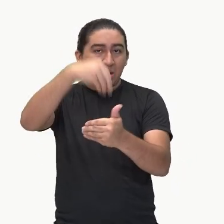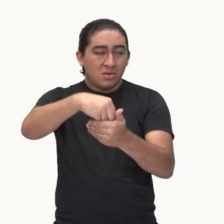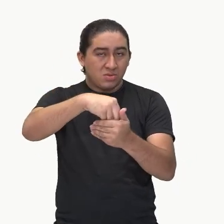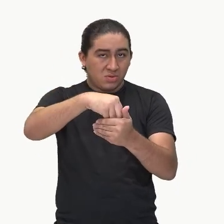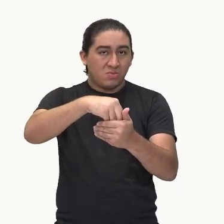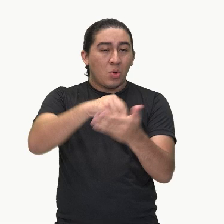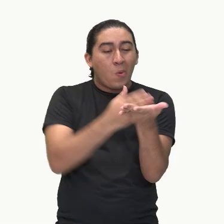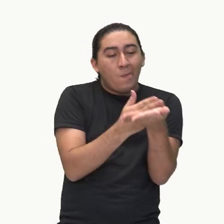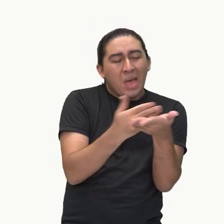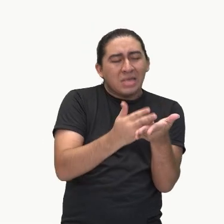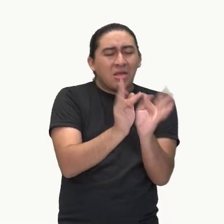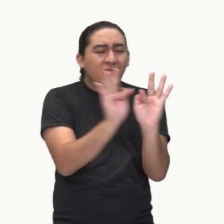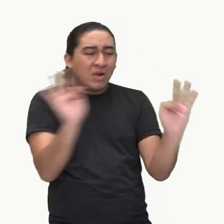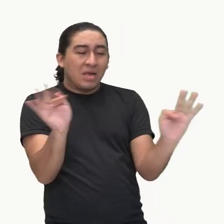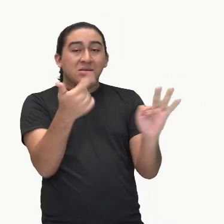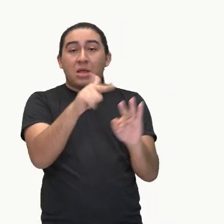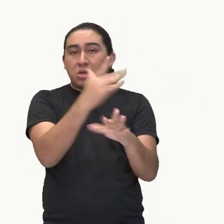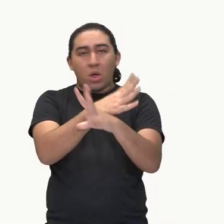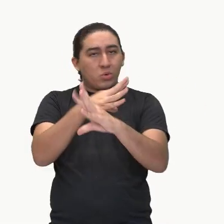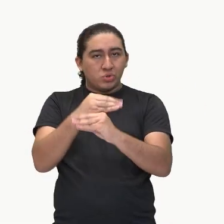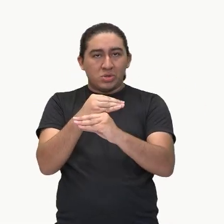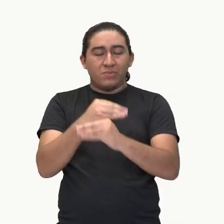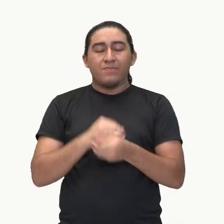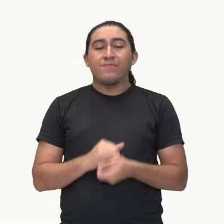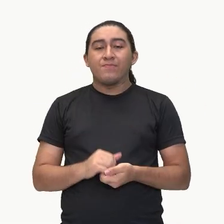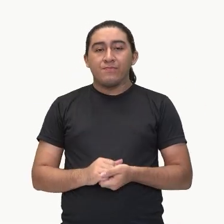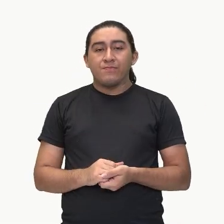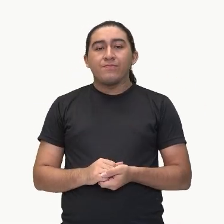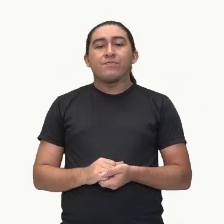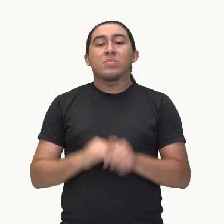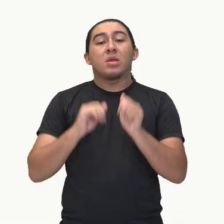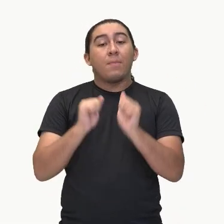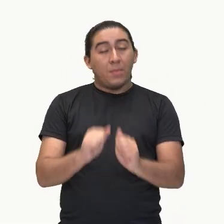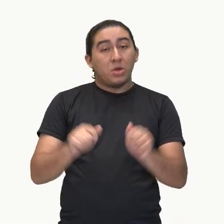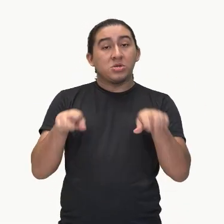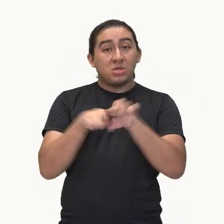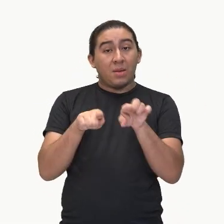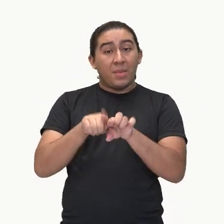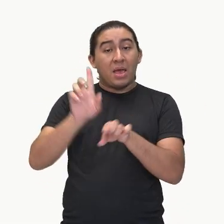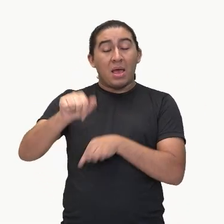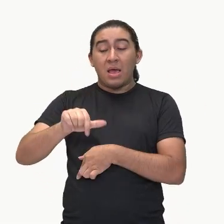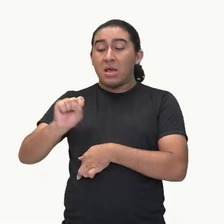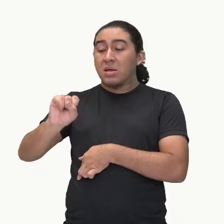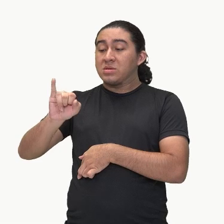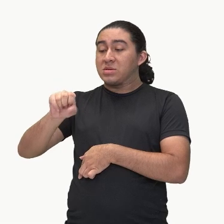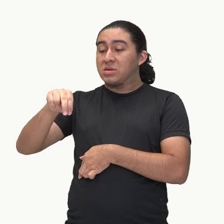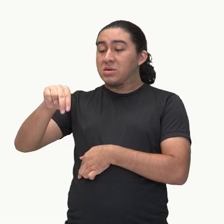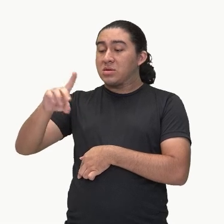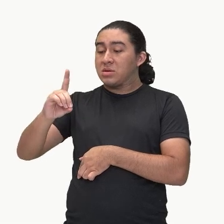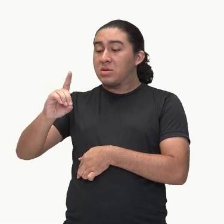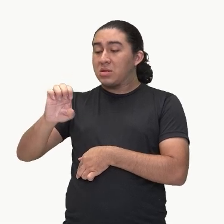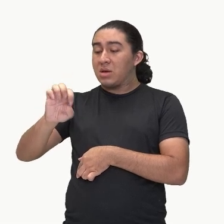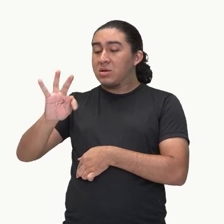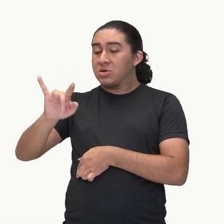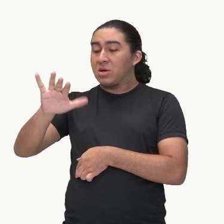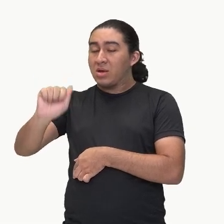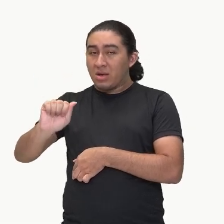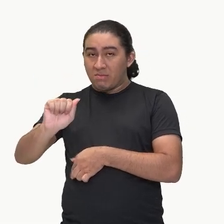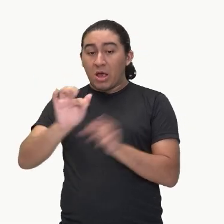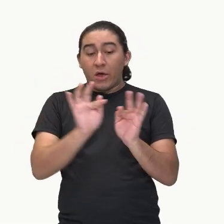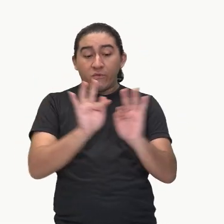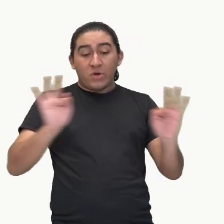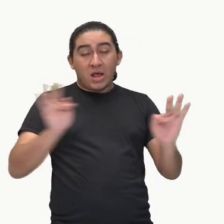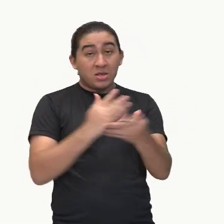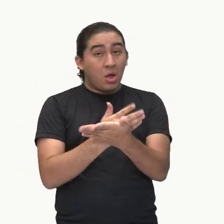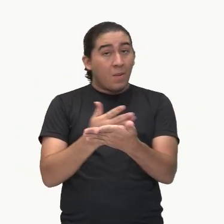iniciando, correto? E elas podem ser sindéticas, ou seja, são iniciadas por